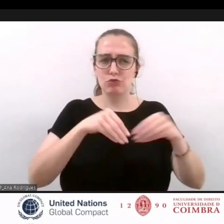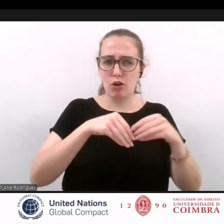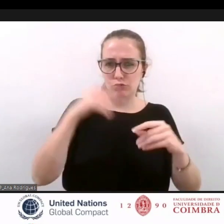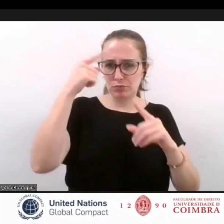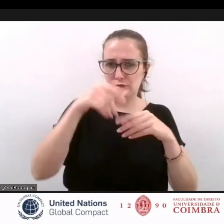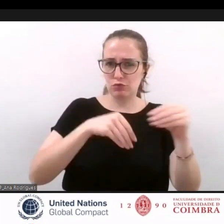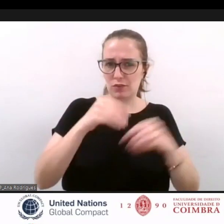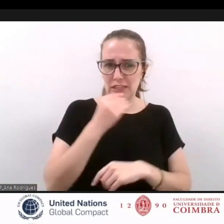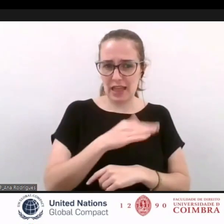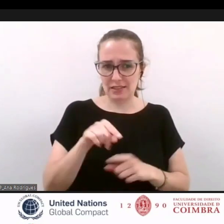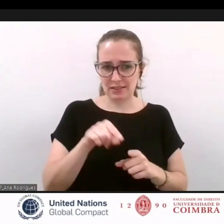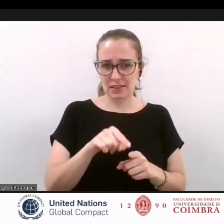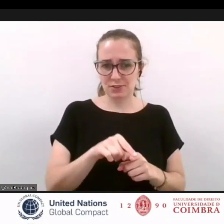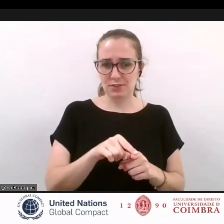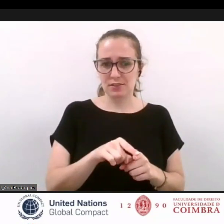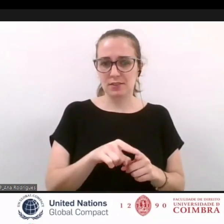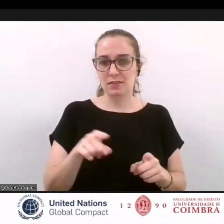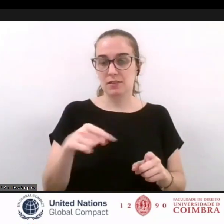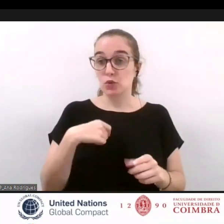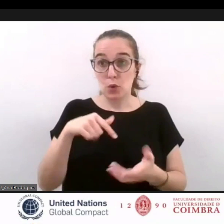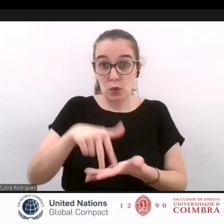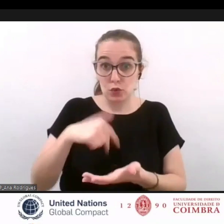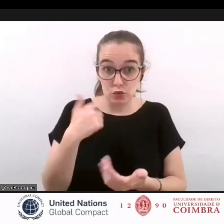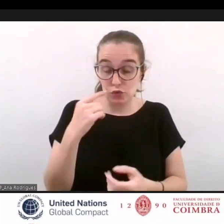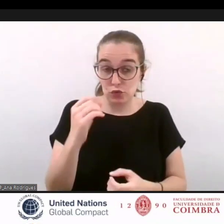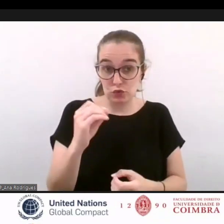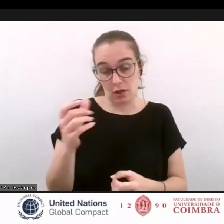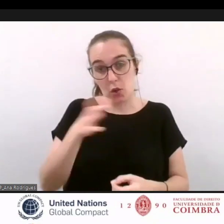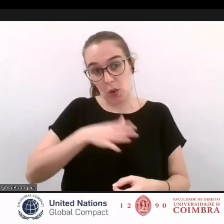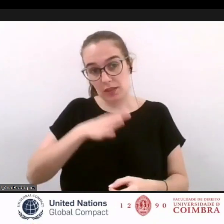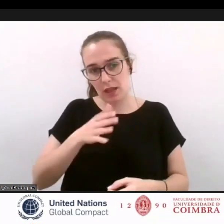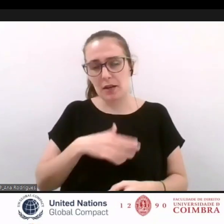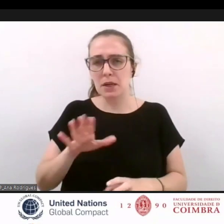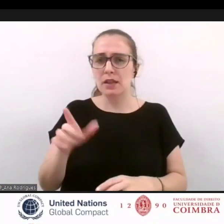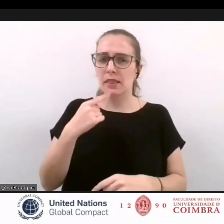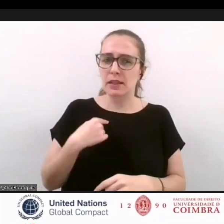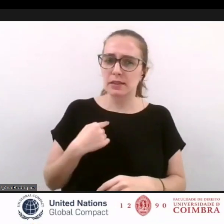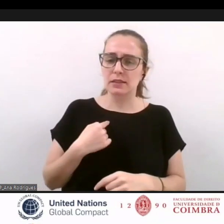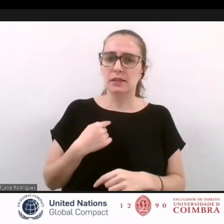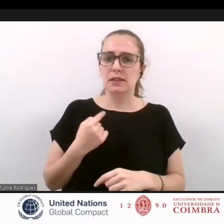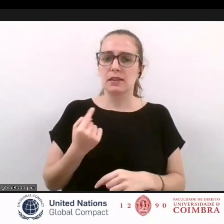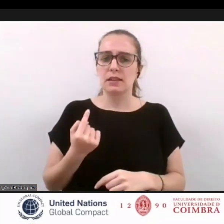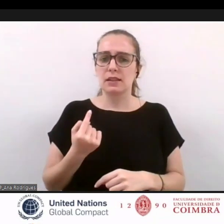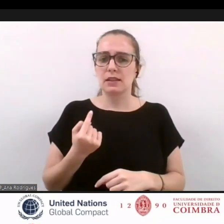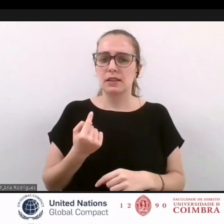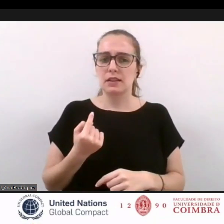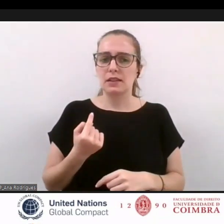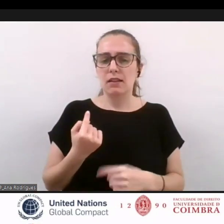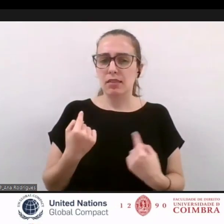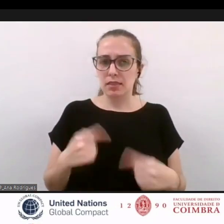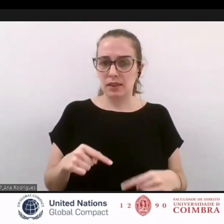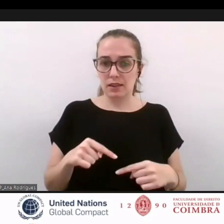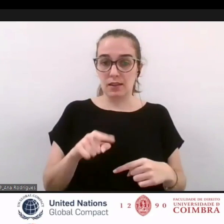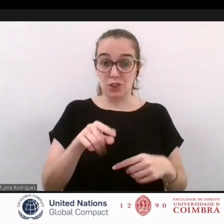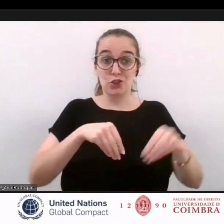as crianças. Eu não contaram, não estive, infelizmente não vi, mas que tinha, por via